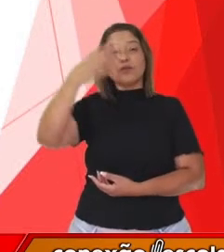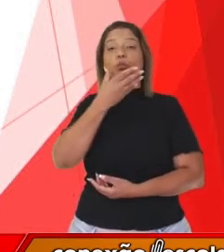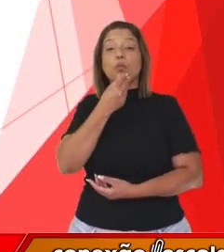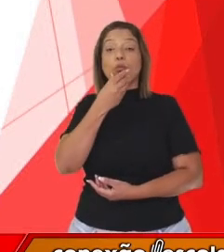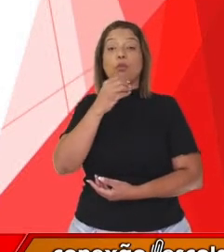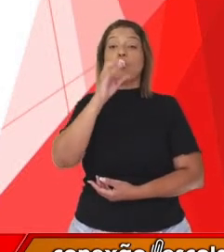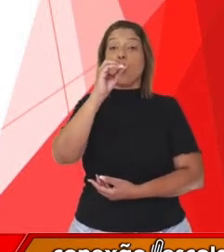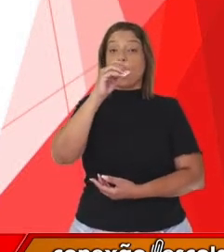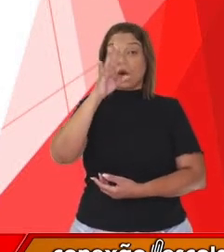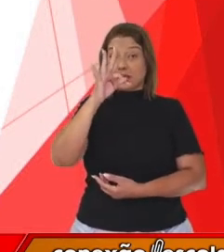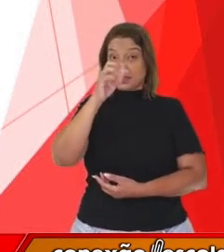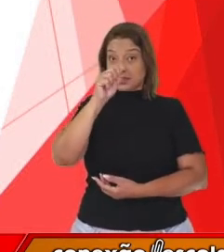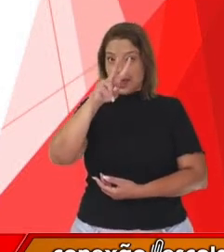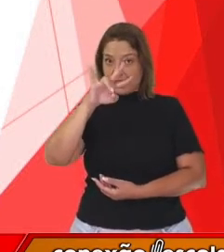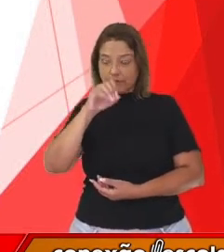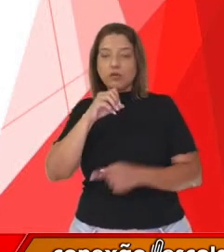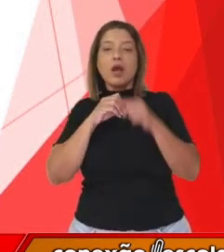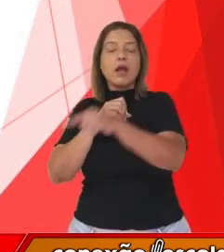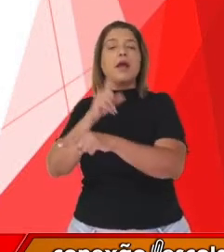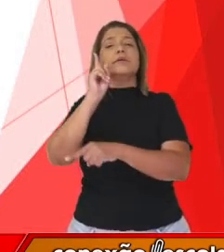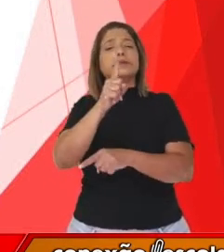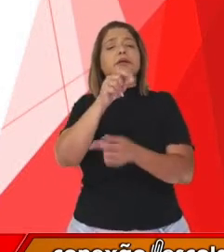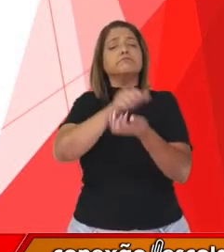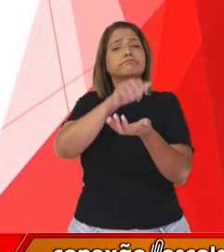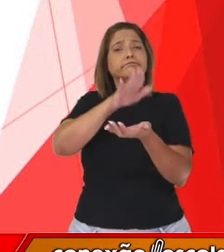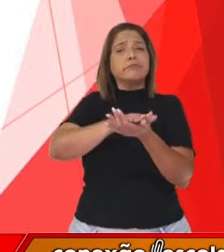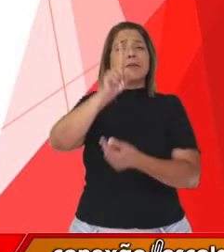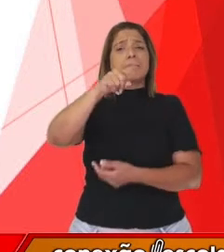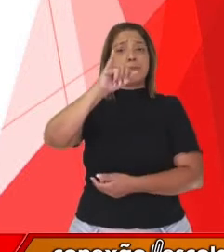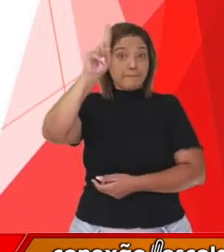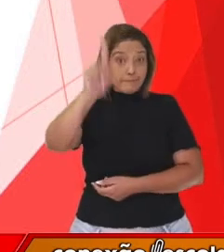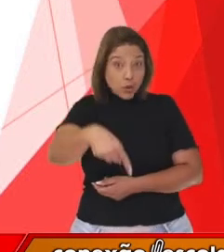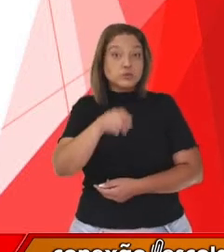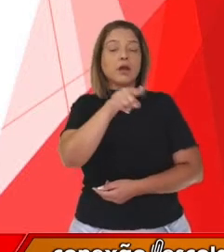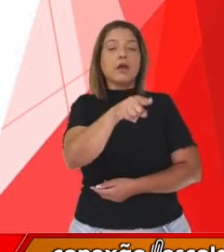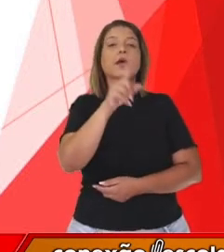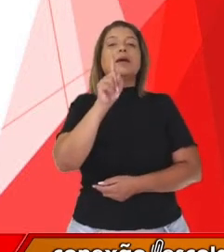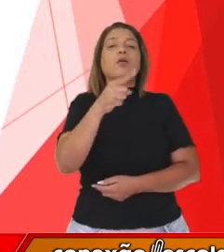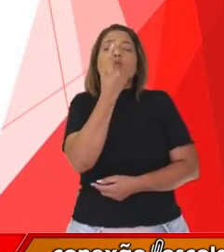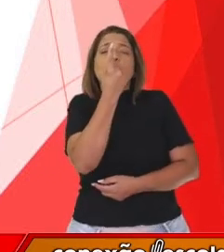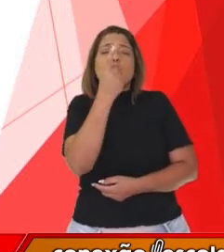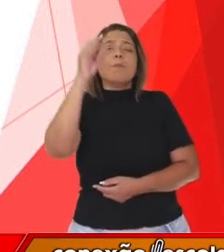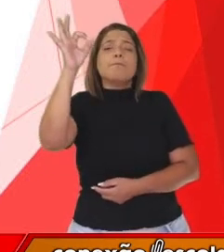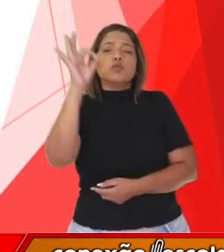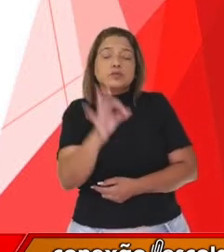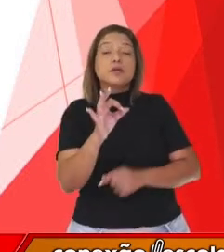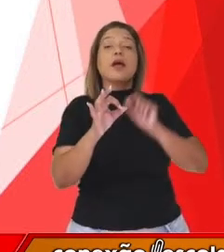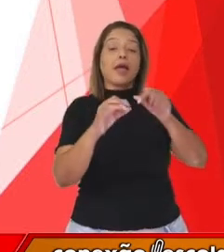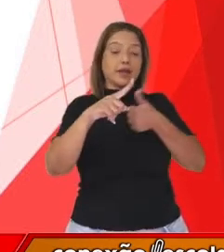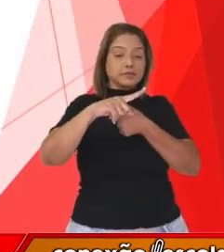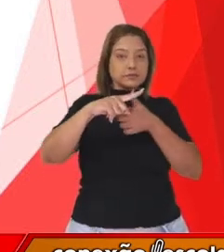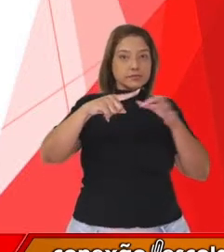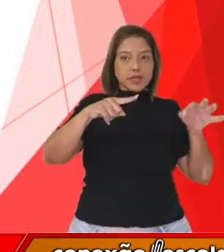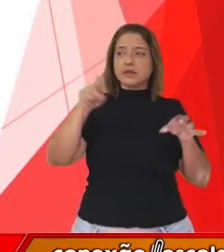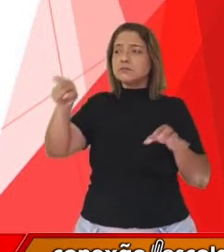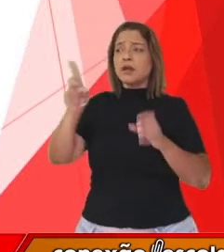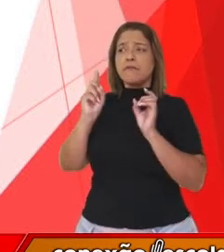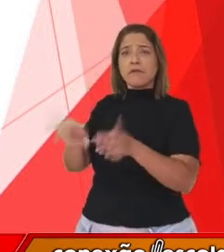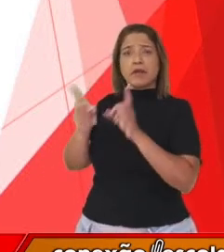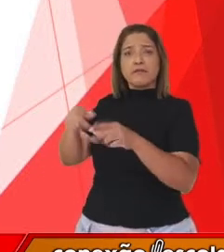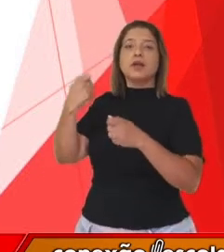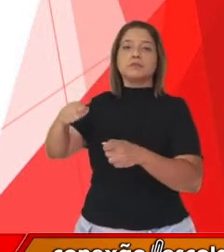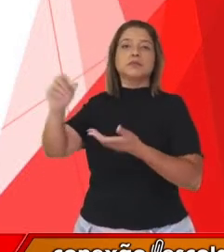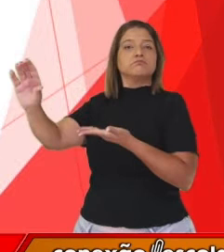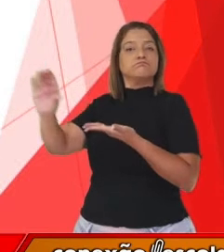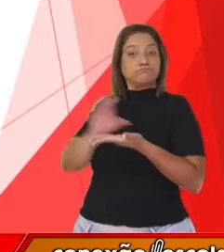uma taxa de 1 centésimo sobre as mercadorias vendidas. O símbolo de porcentagem só